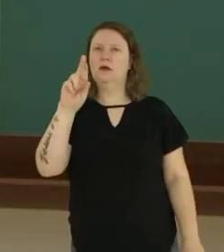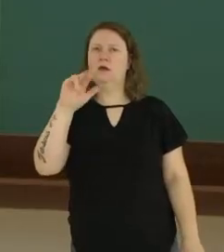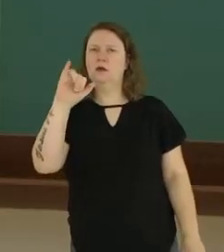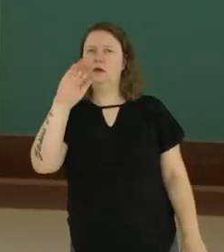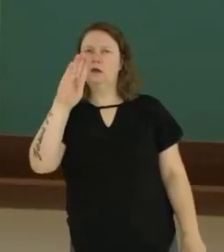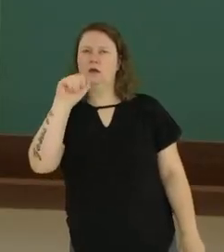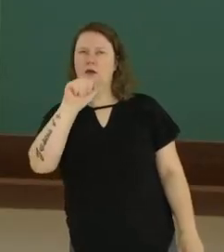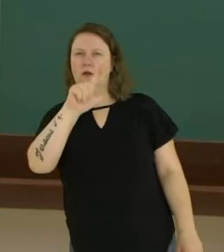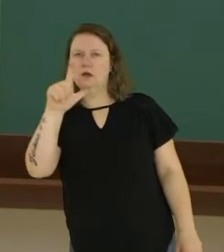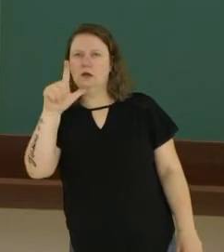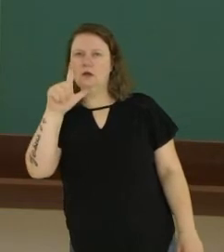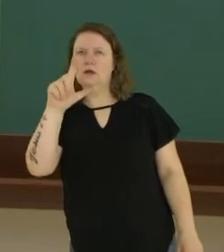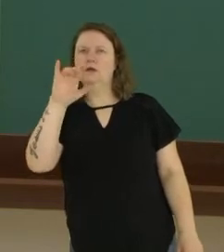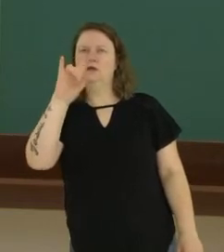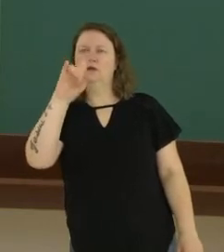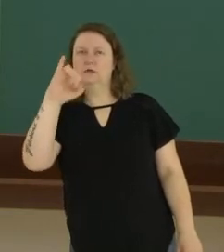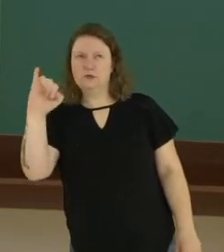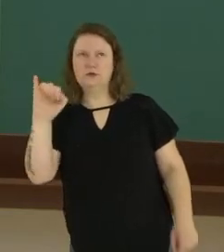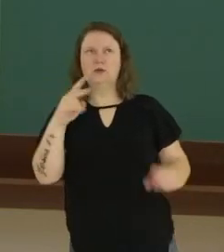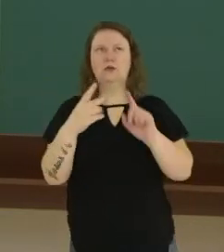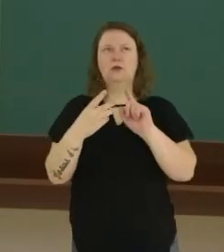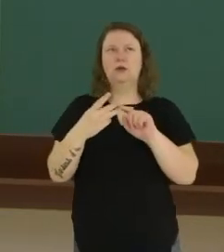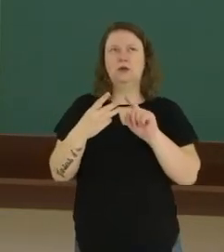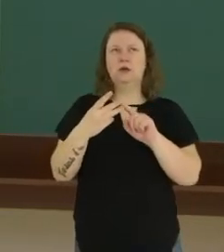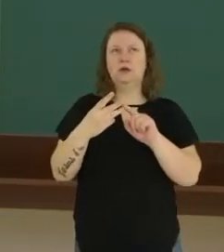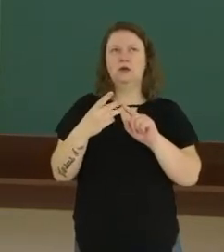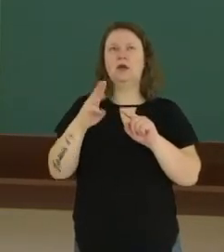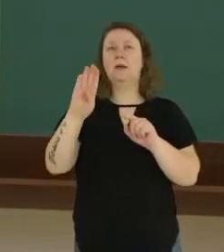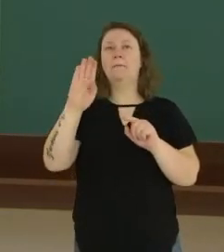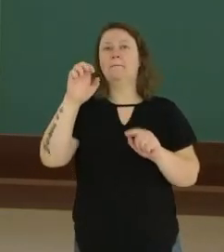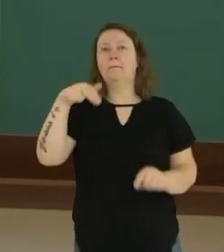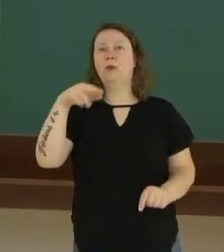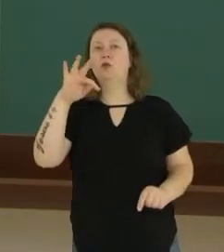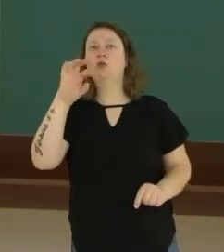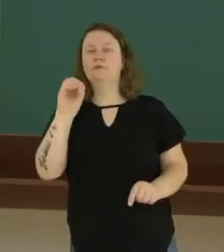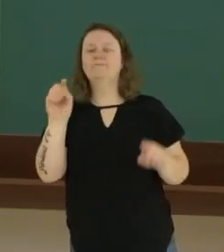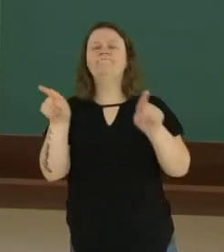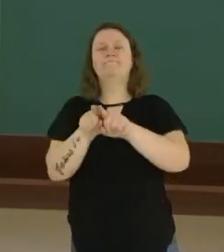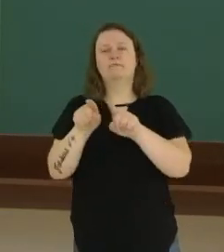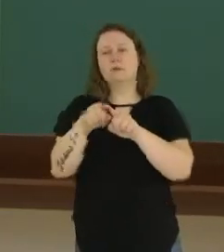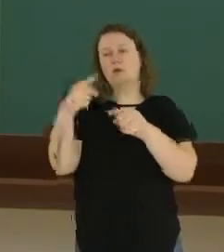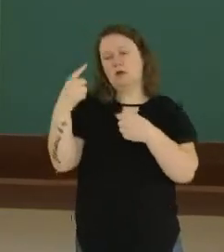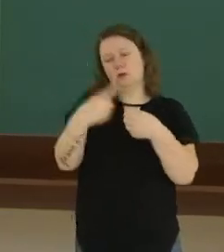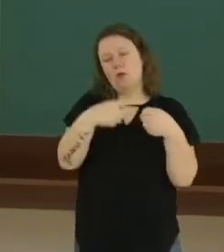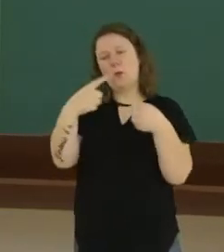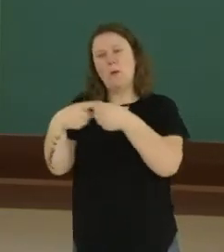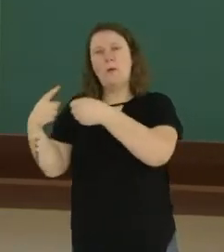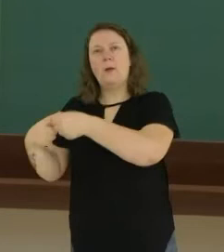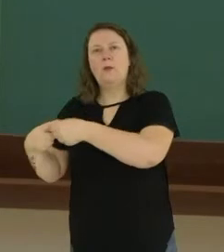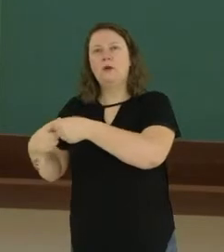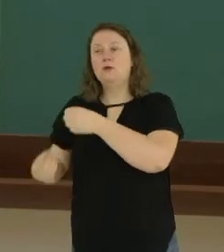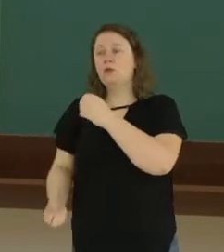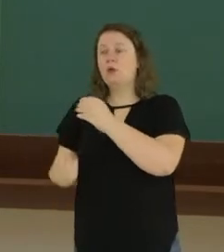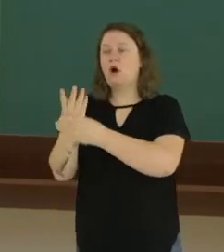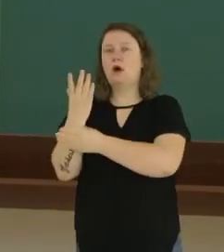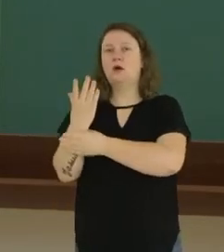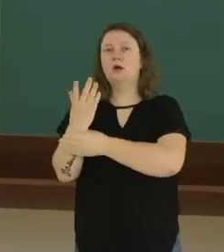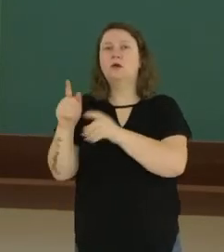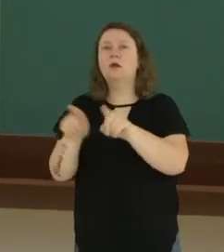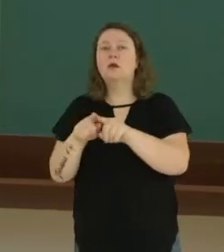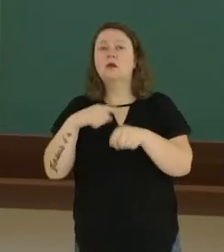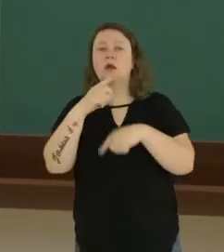localizadas ali no Rio Grande do Sul. Sabemos também que essas colônias vão se espalhar e vão